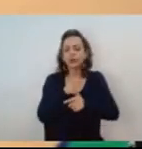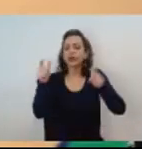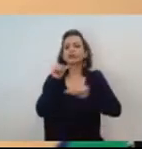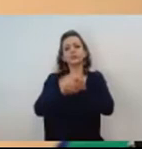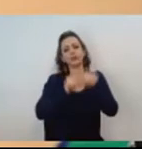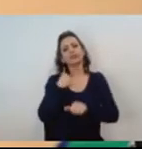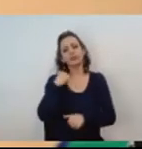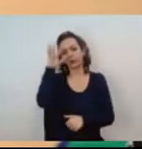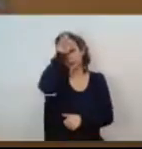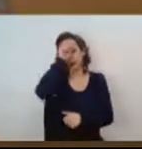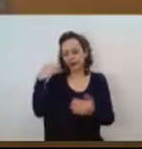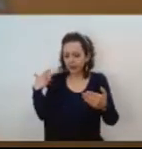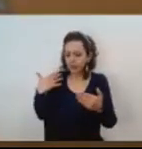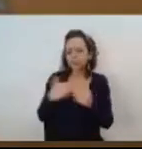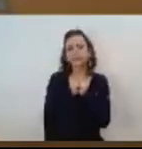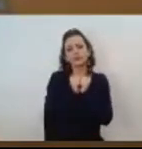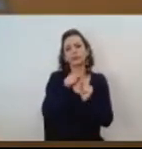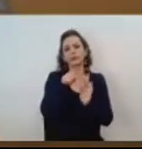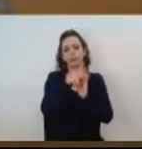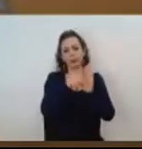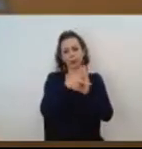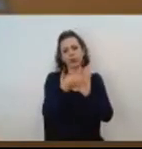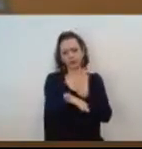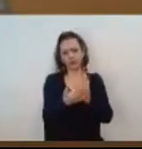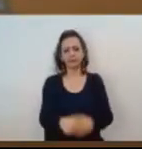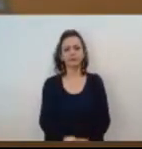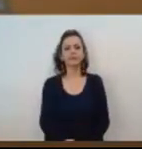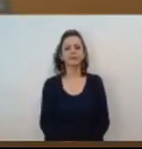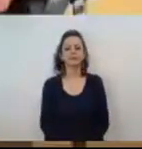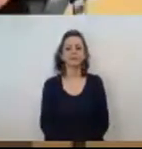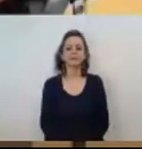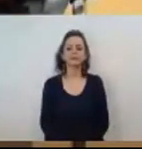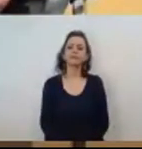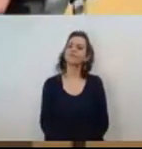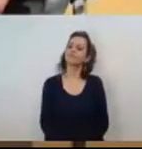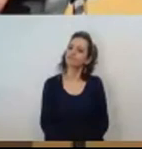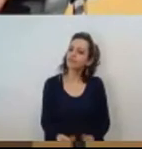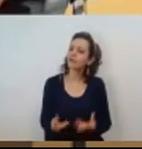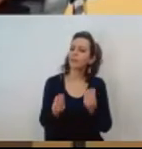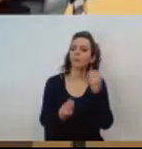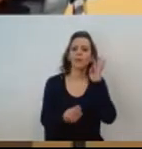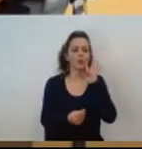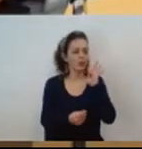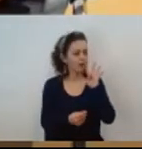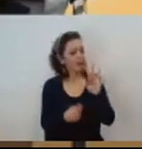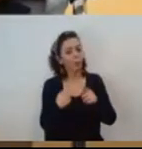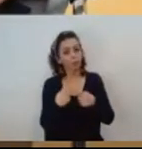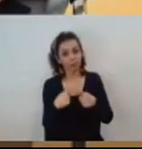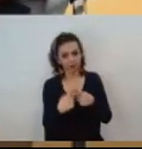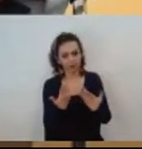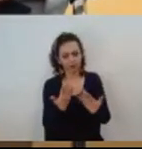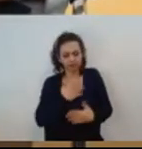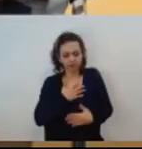é muito legal né porque é a educação de verdade na minha humilde leitura é a